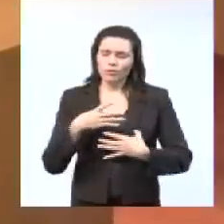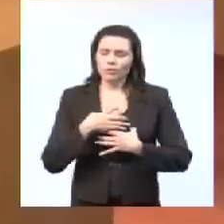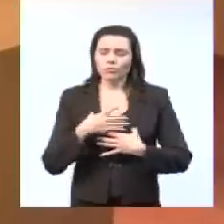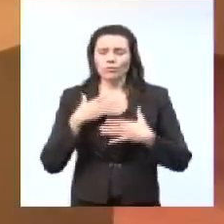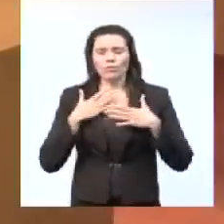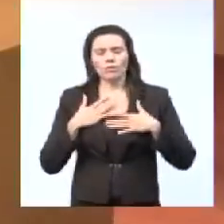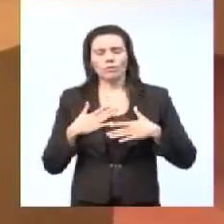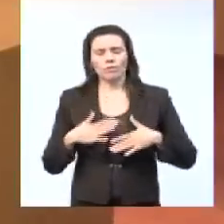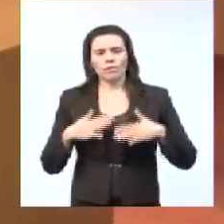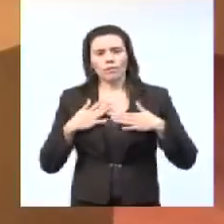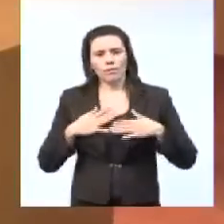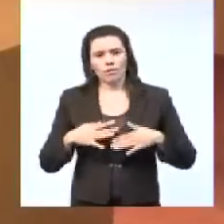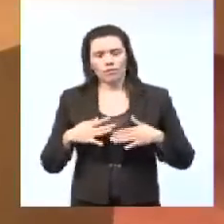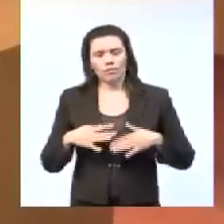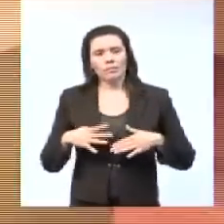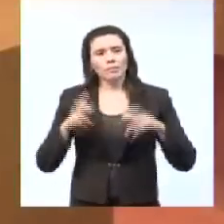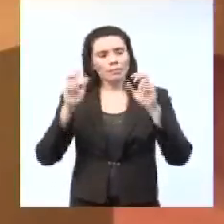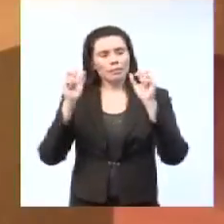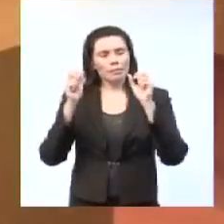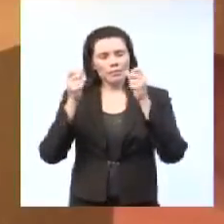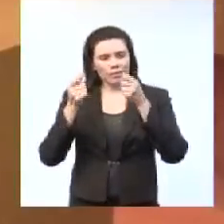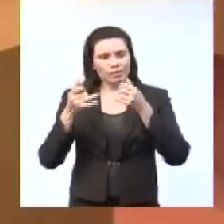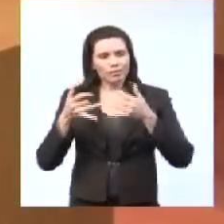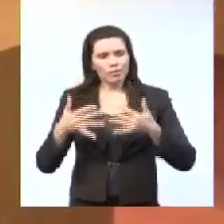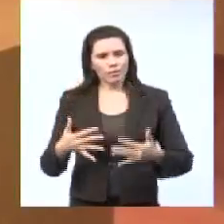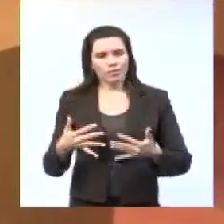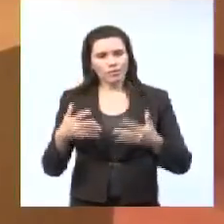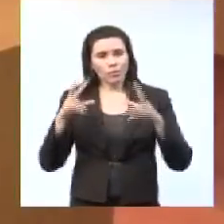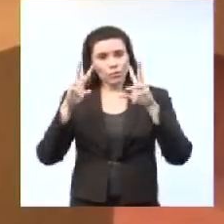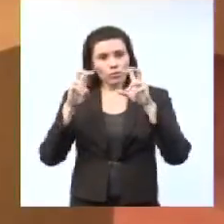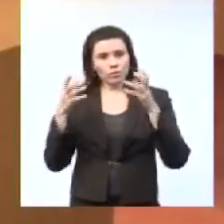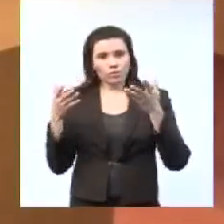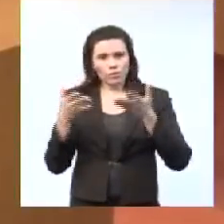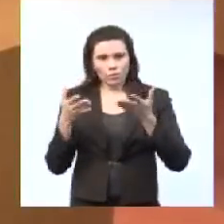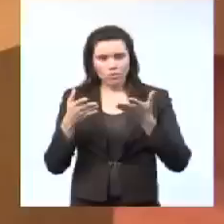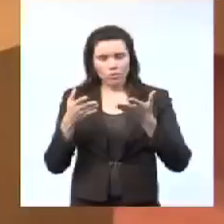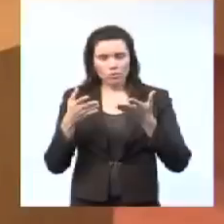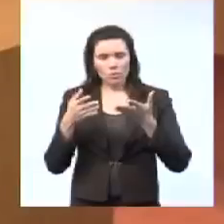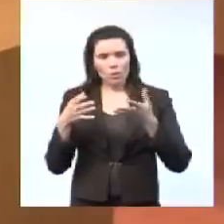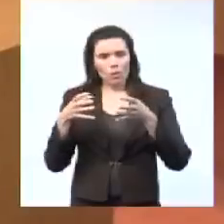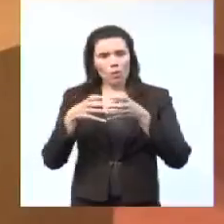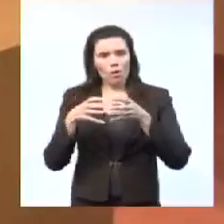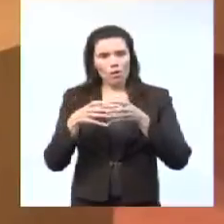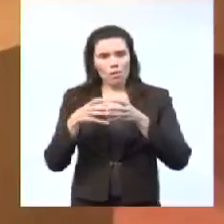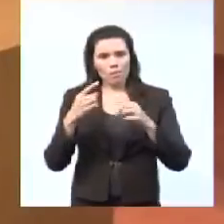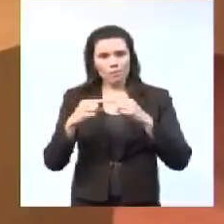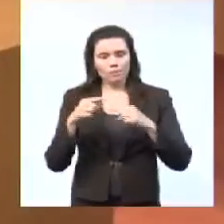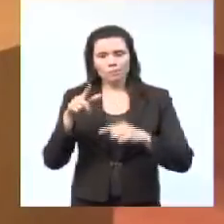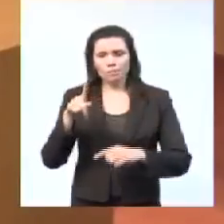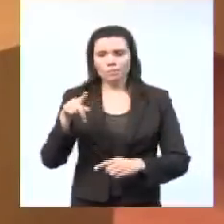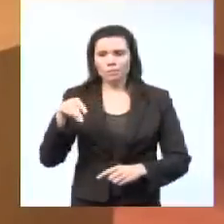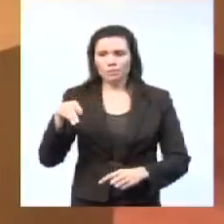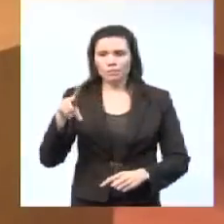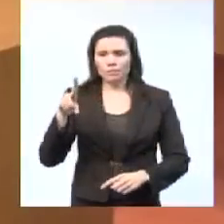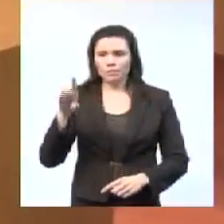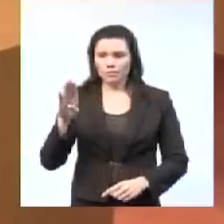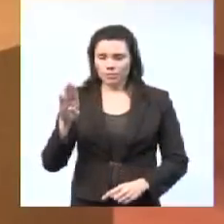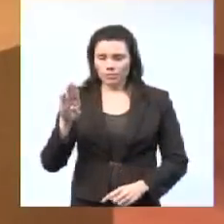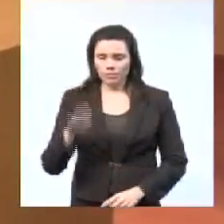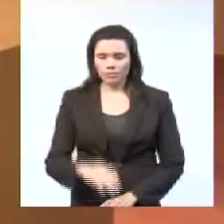para tratar desse assunto. Por que, deputado Edvaldo Holanda? Este ano completa